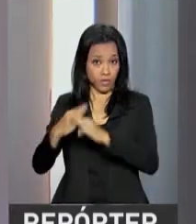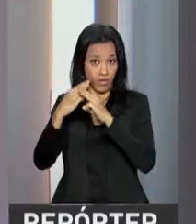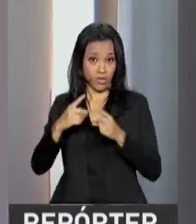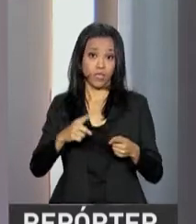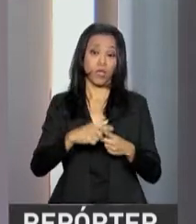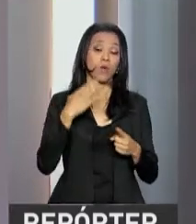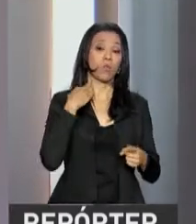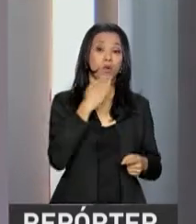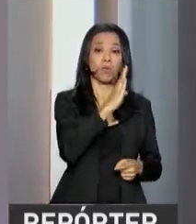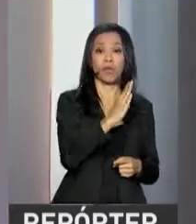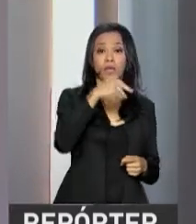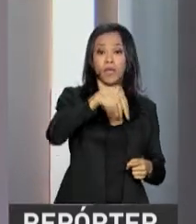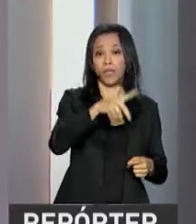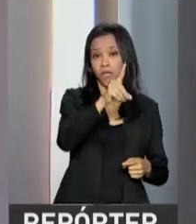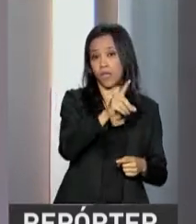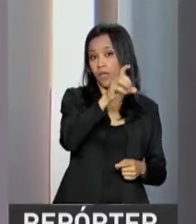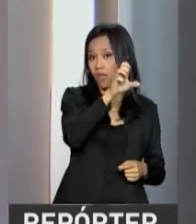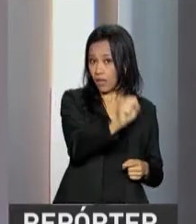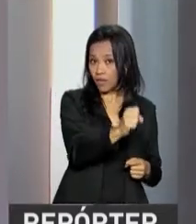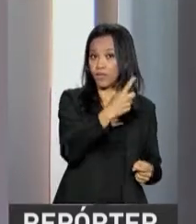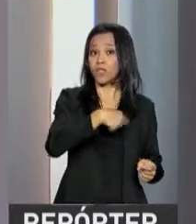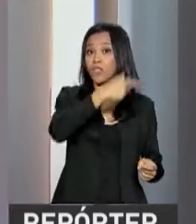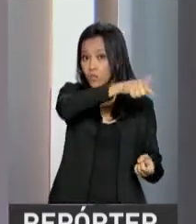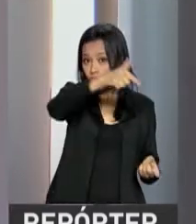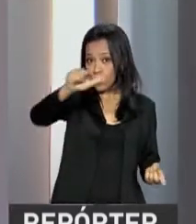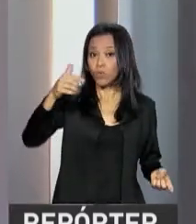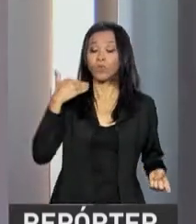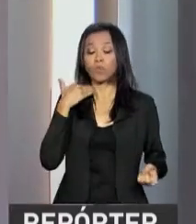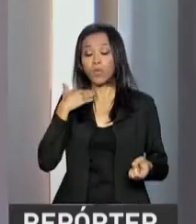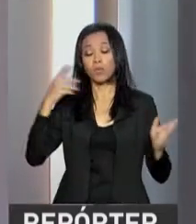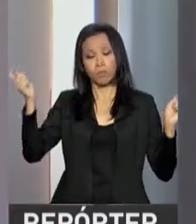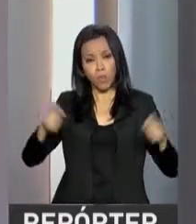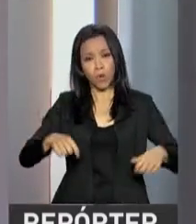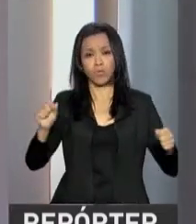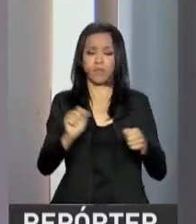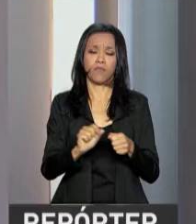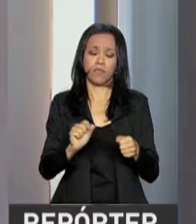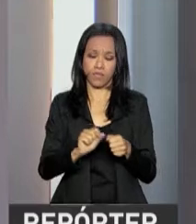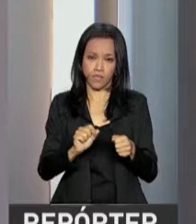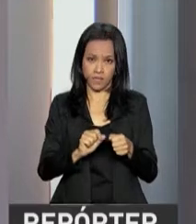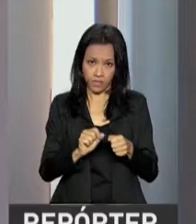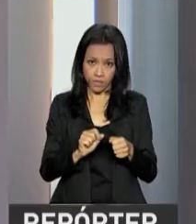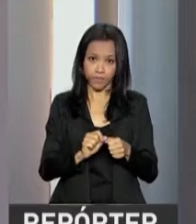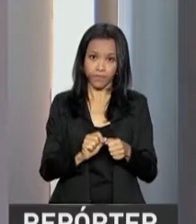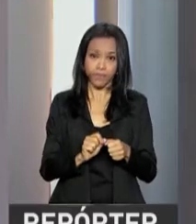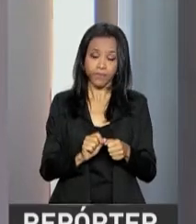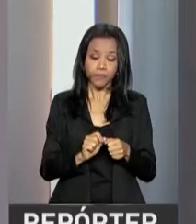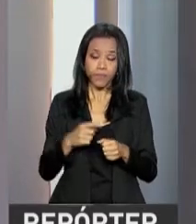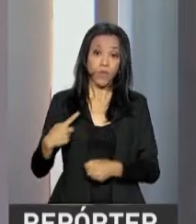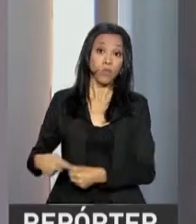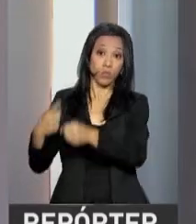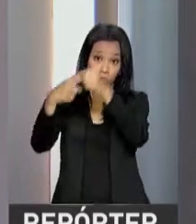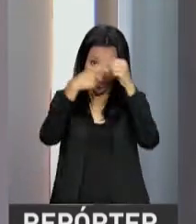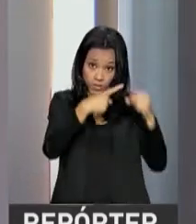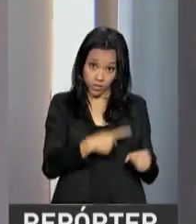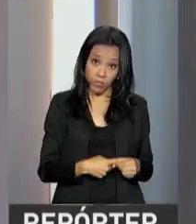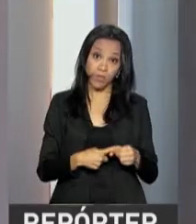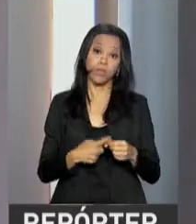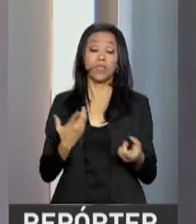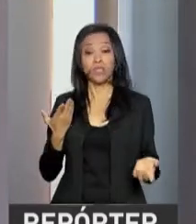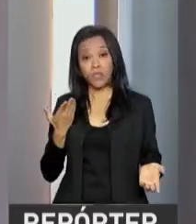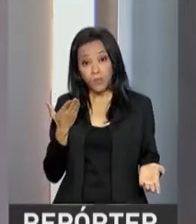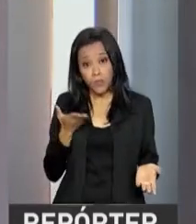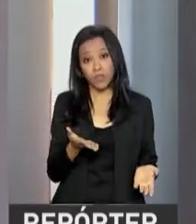obedece banco do brasil os principais bancos possam fazer esse financiamento onde está os municípios e com isto